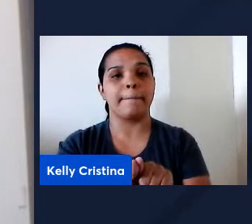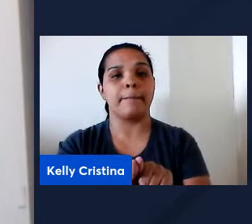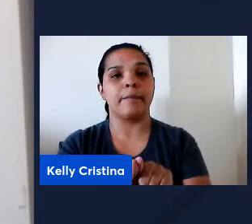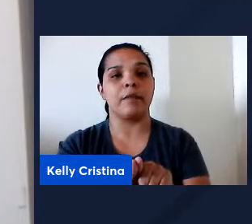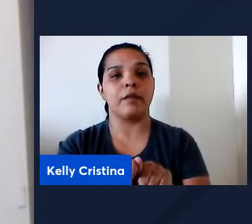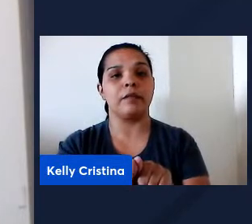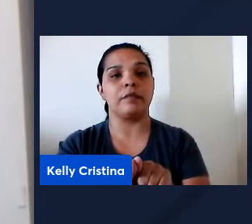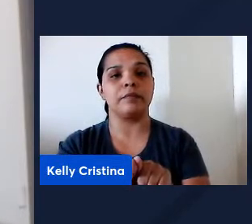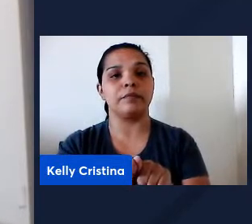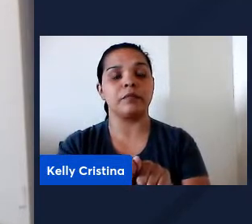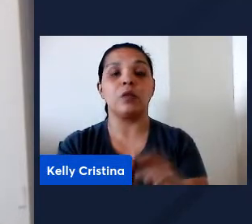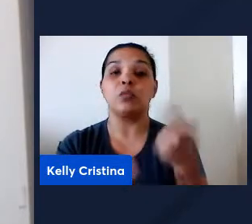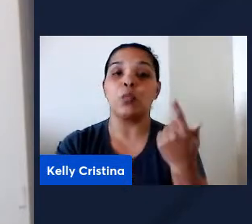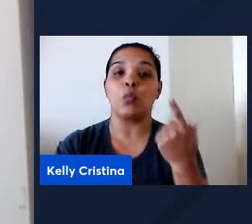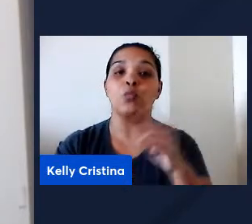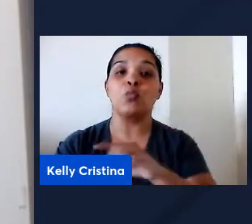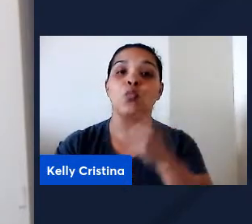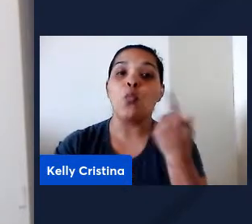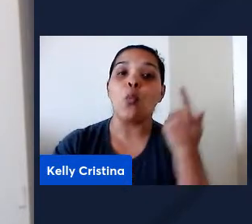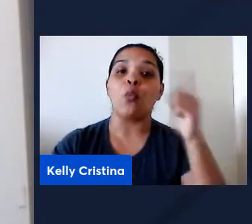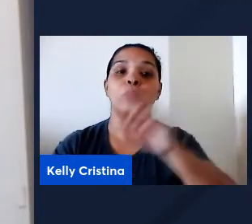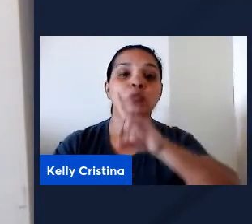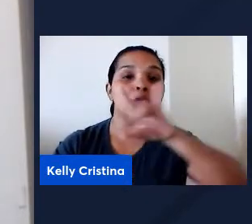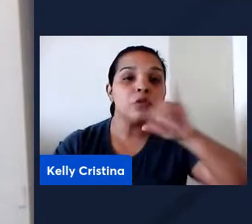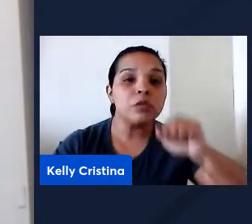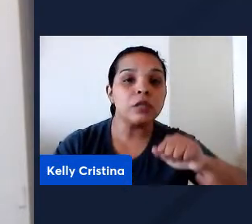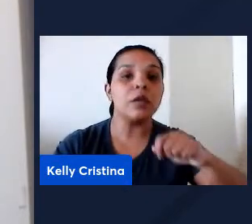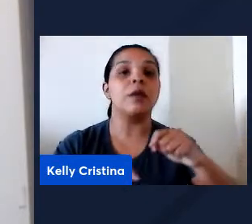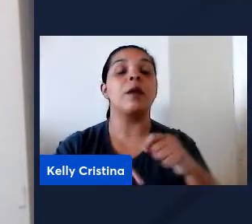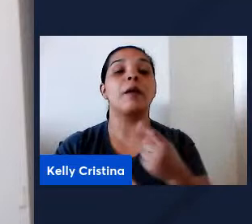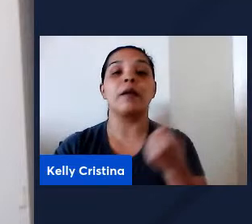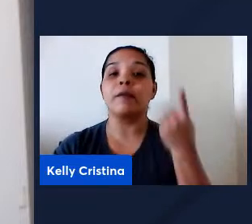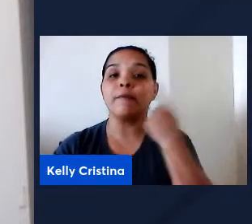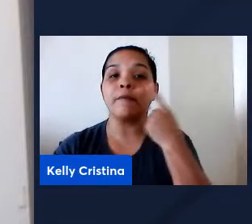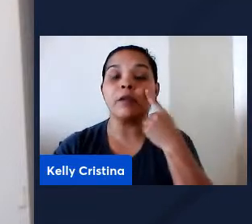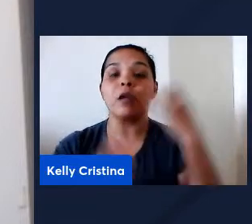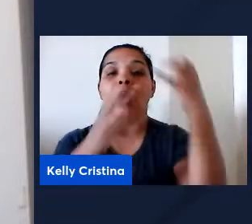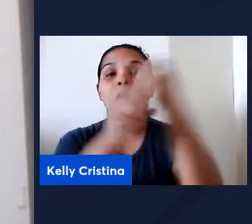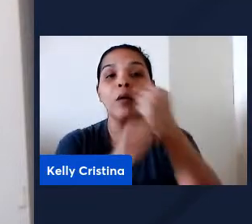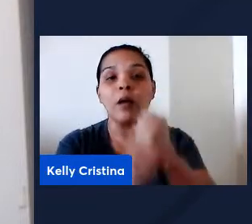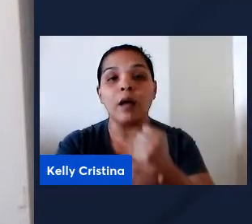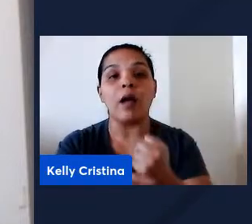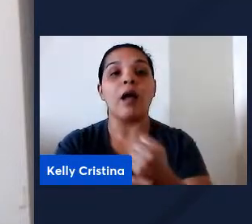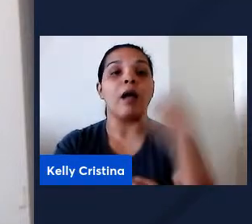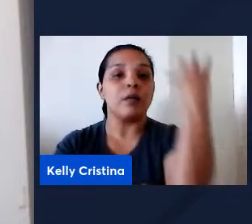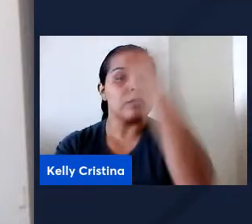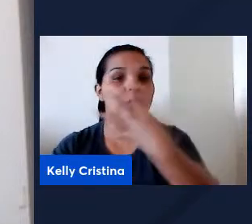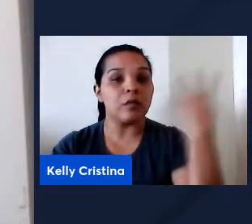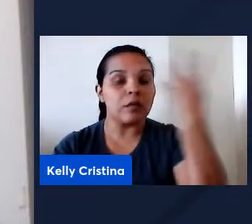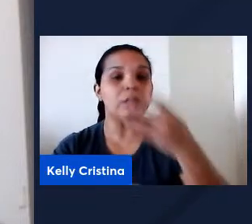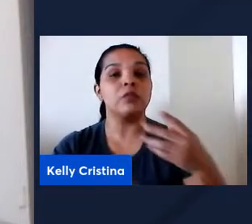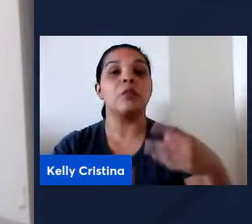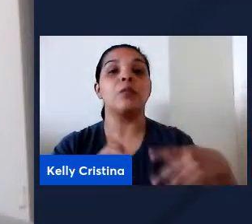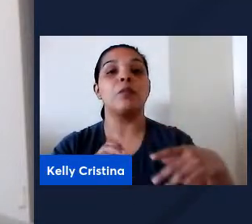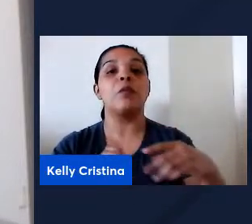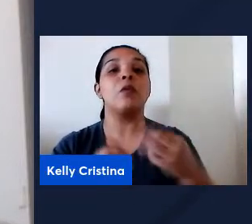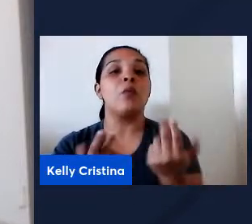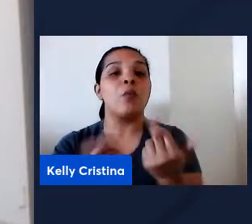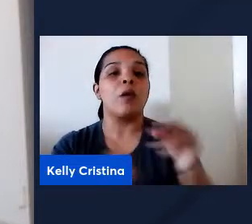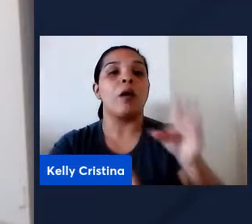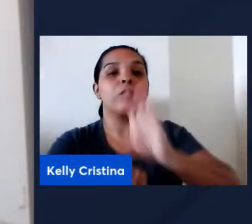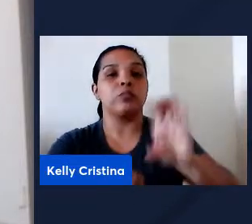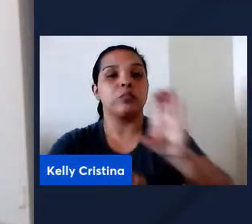no dia seguinte, né? Para que a pessoa compute as 4 horas no mesmo minicurso.